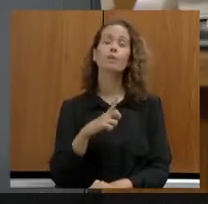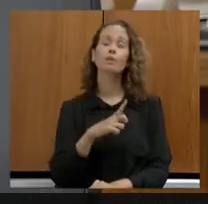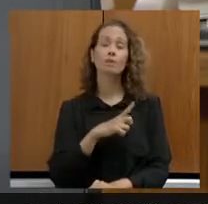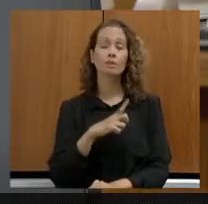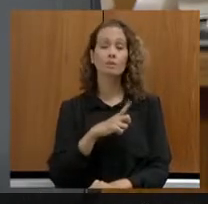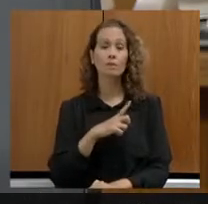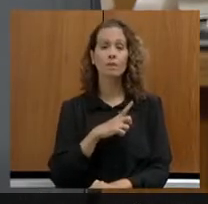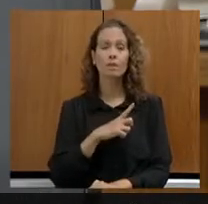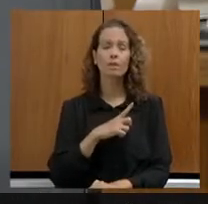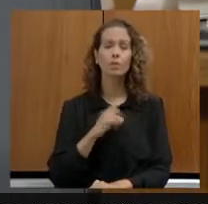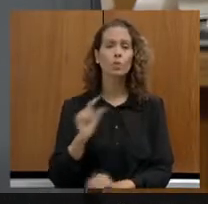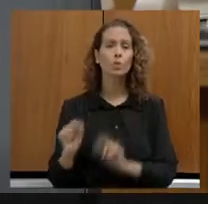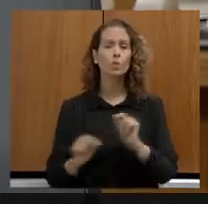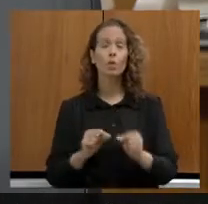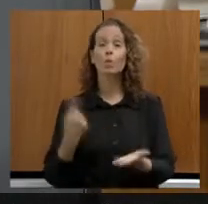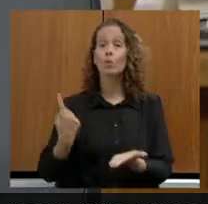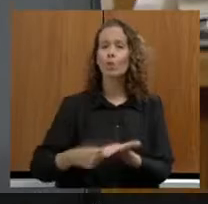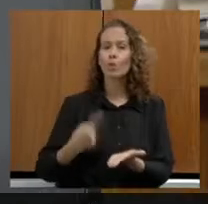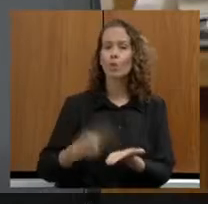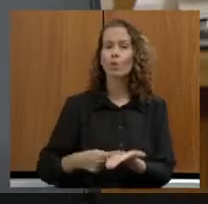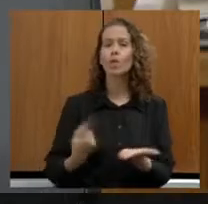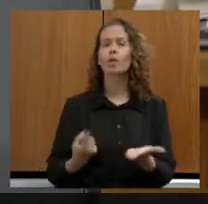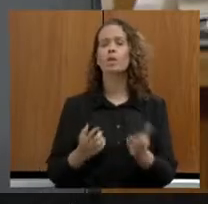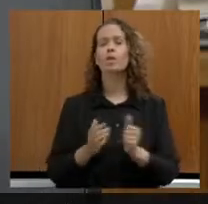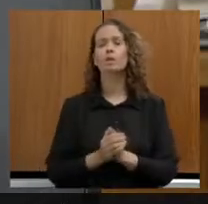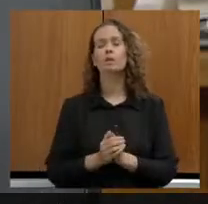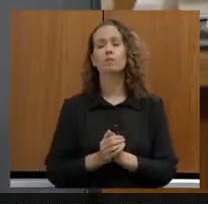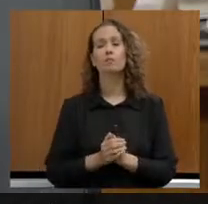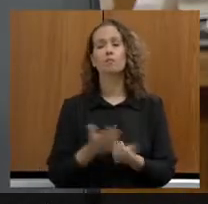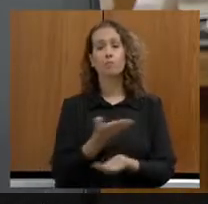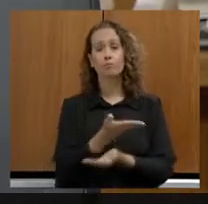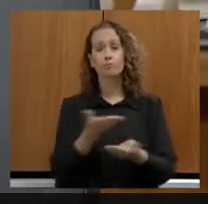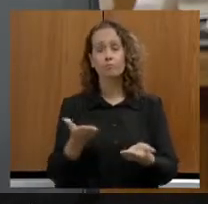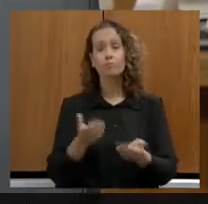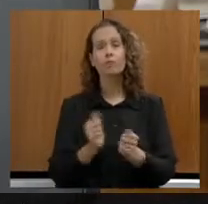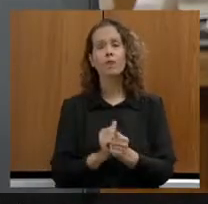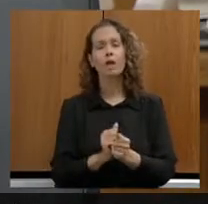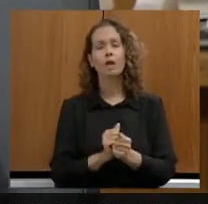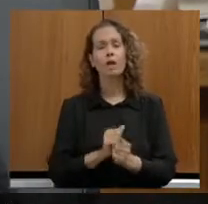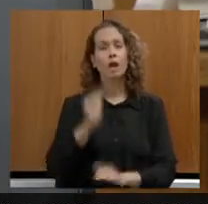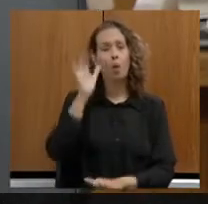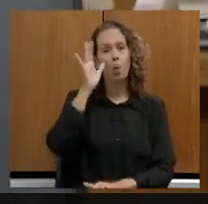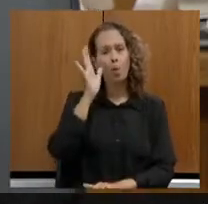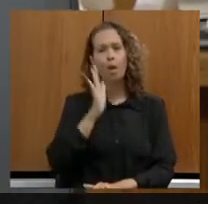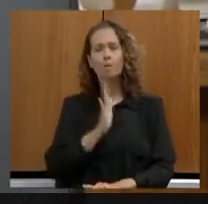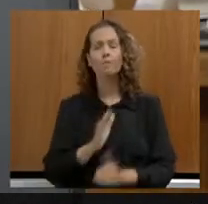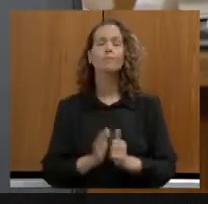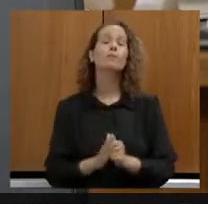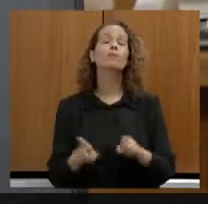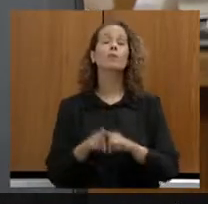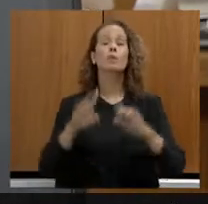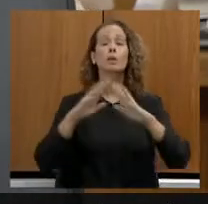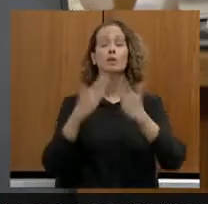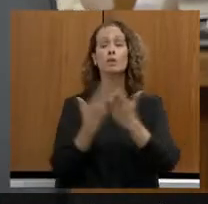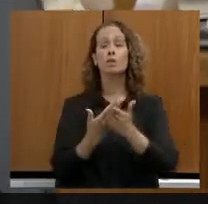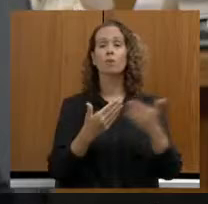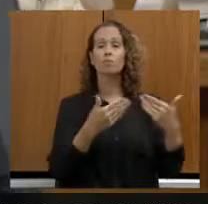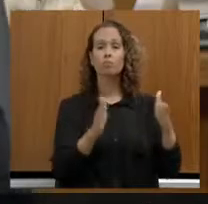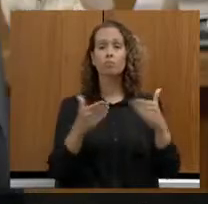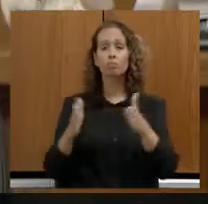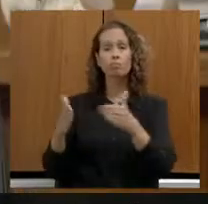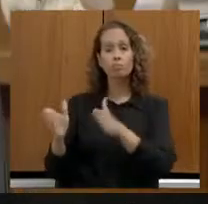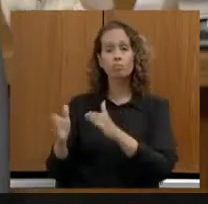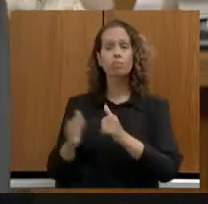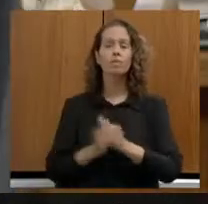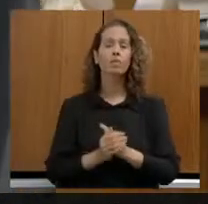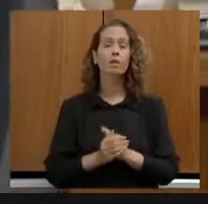água né o compromisso acompanhamento os senhores muito próximos nesse processo sobre abertura de escolas eu vou